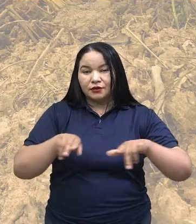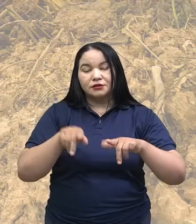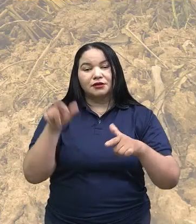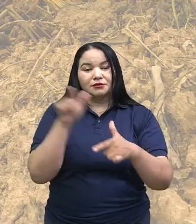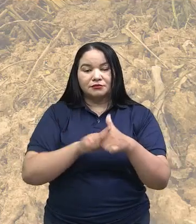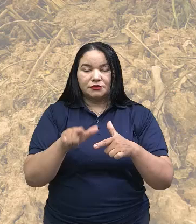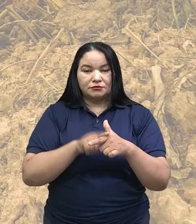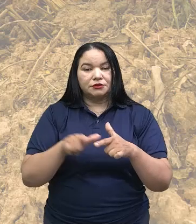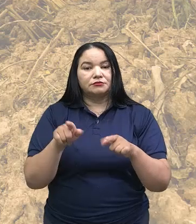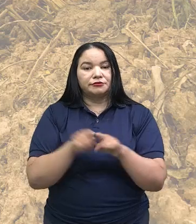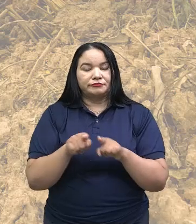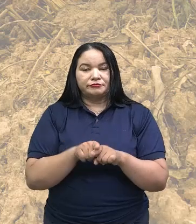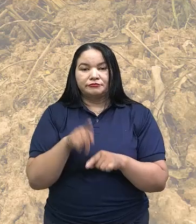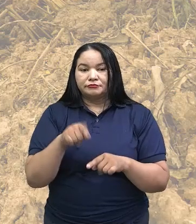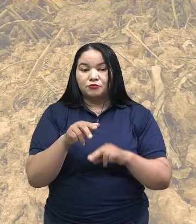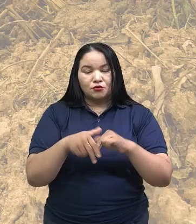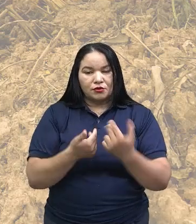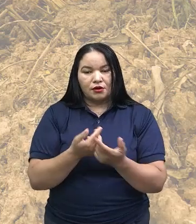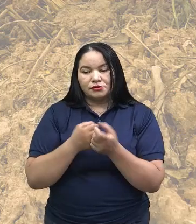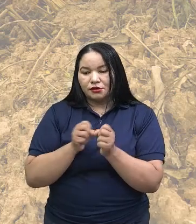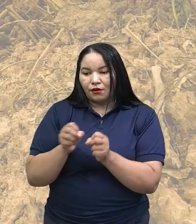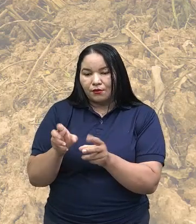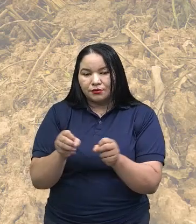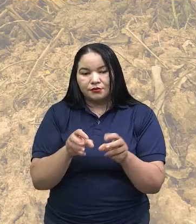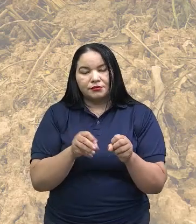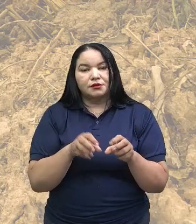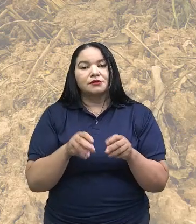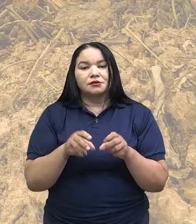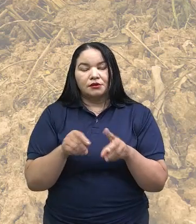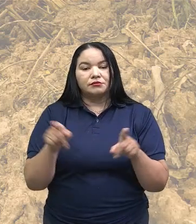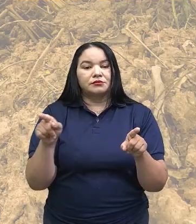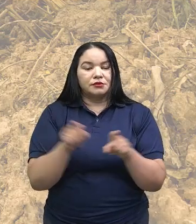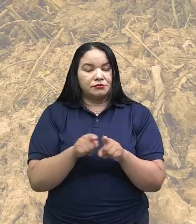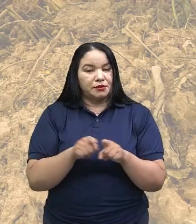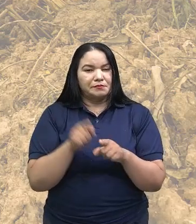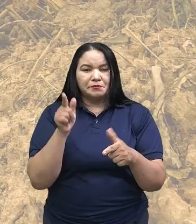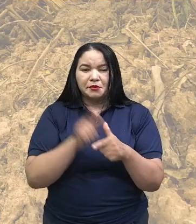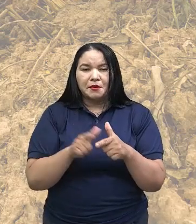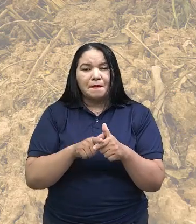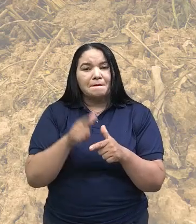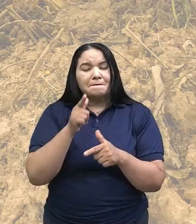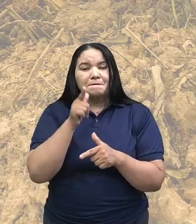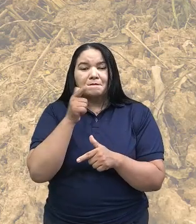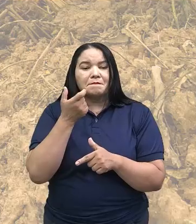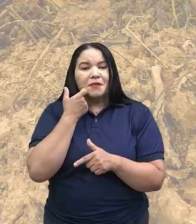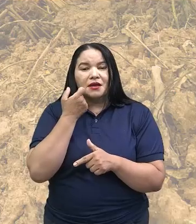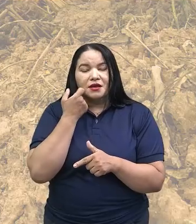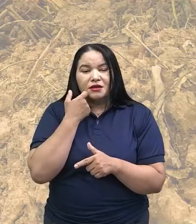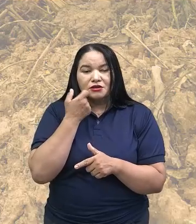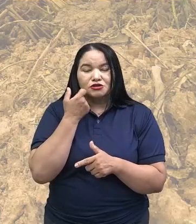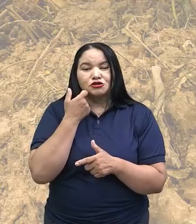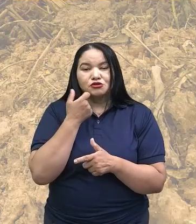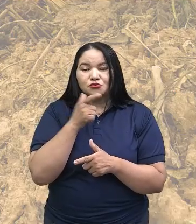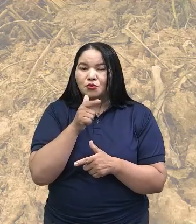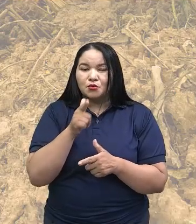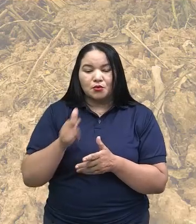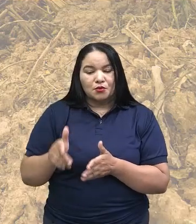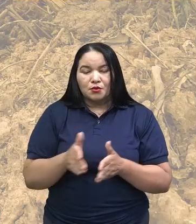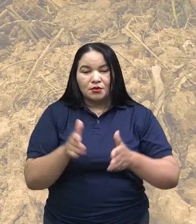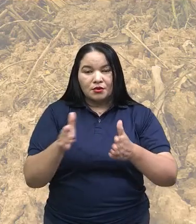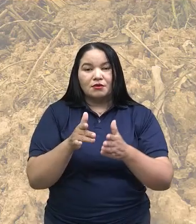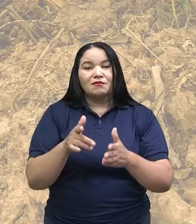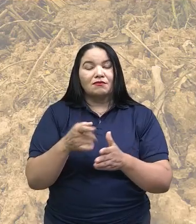comentou, a contaminação, né, ela também é resultado. Contamina peixes, e aí esses peixes vão ser consumidos